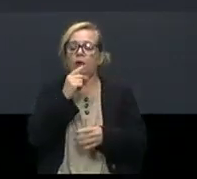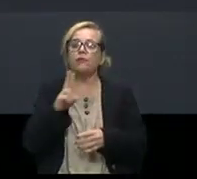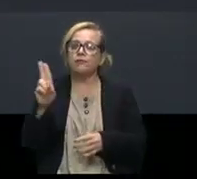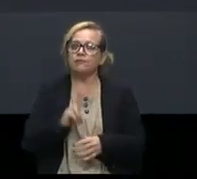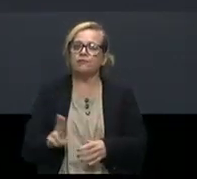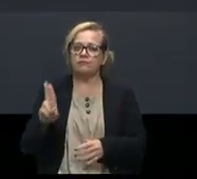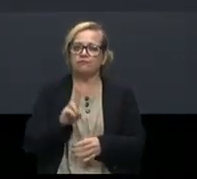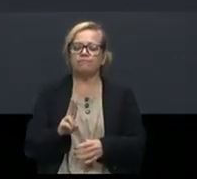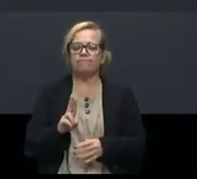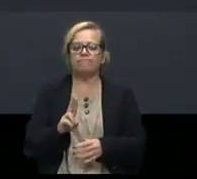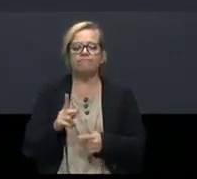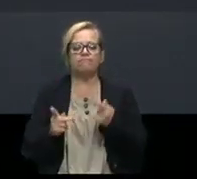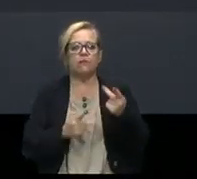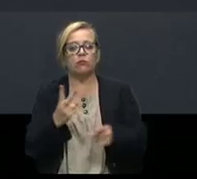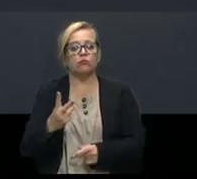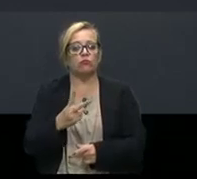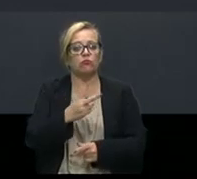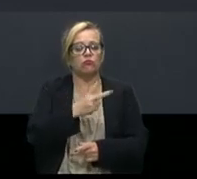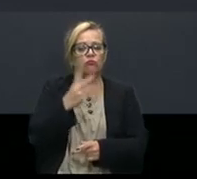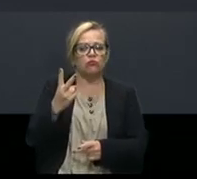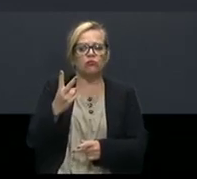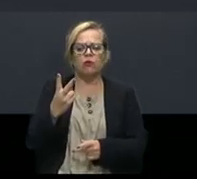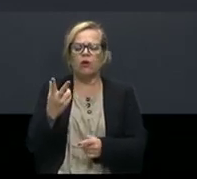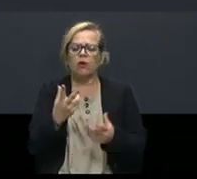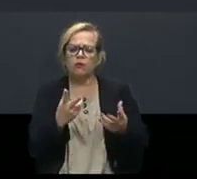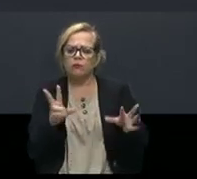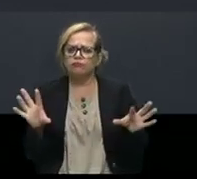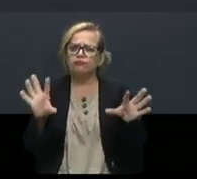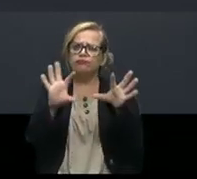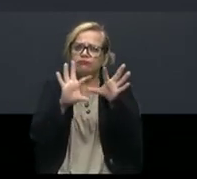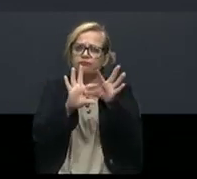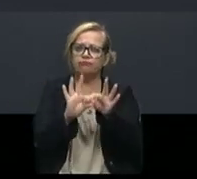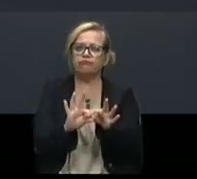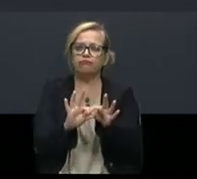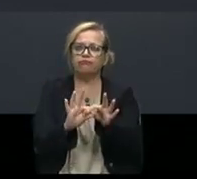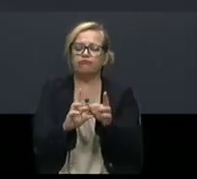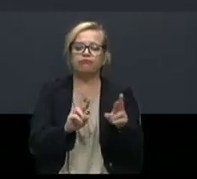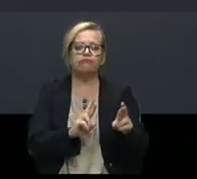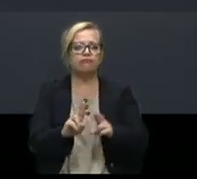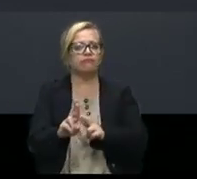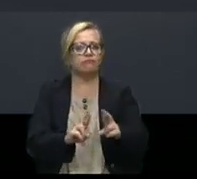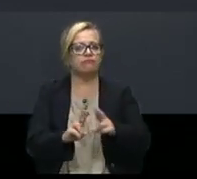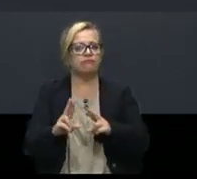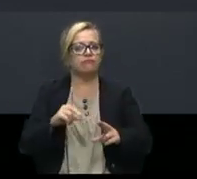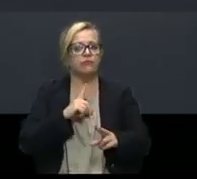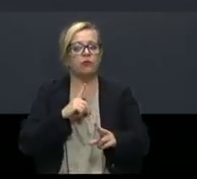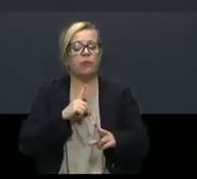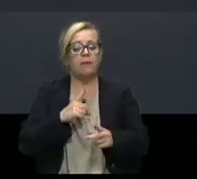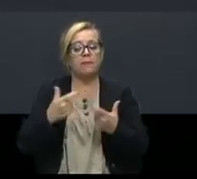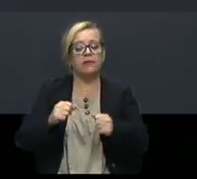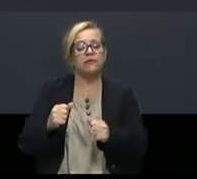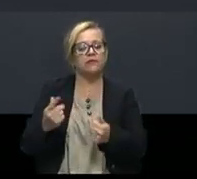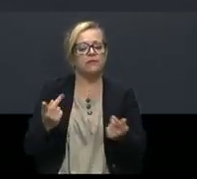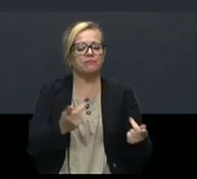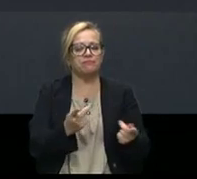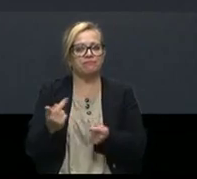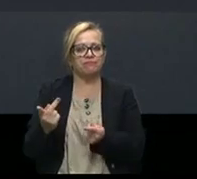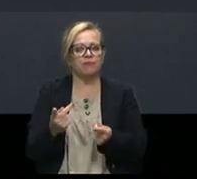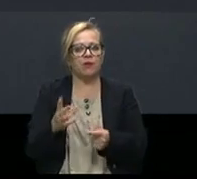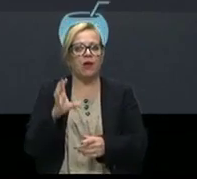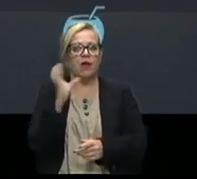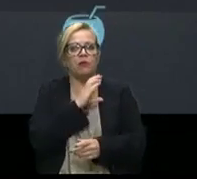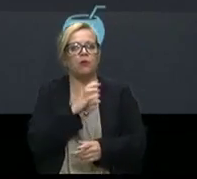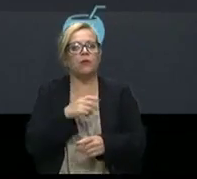consumida. Dizemos que duas variáveis estão correlacionadas quando existe uma relação de dependência entre elas,